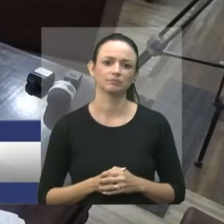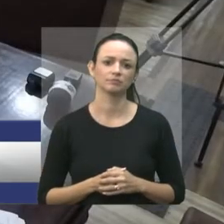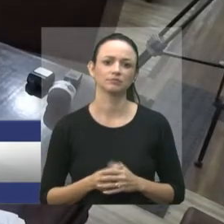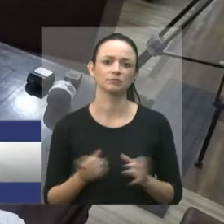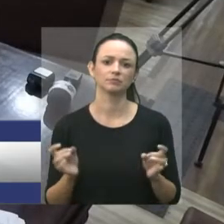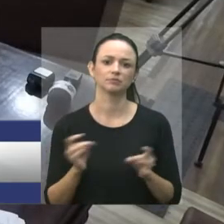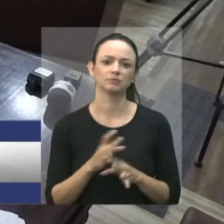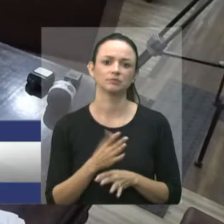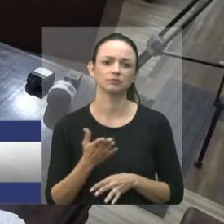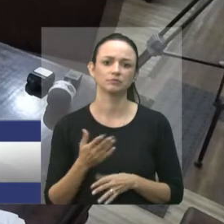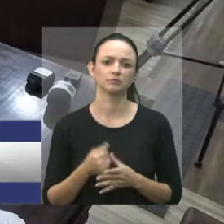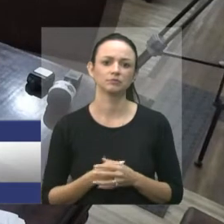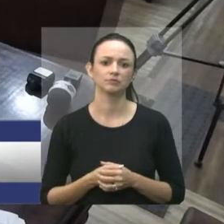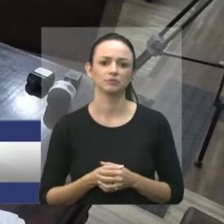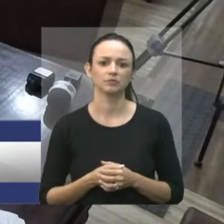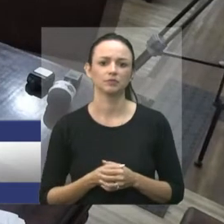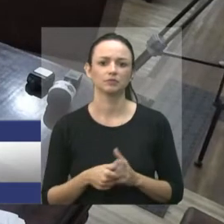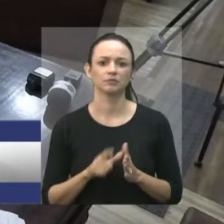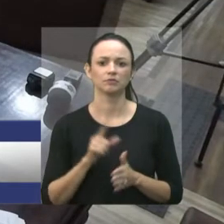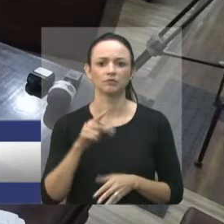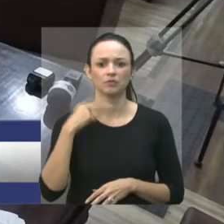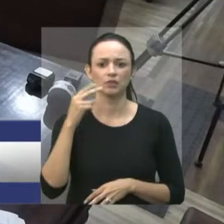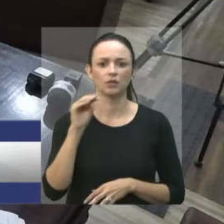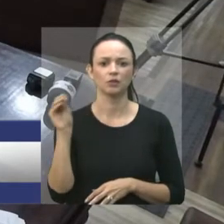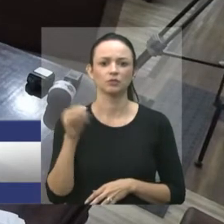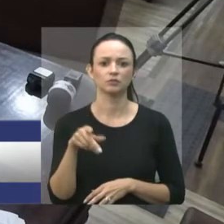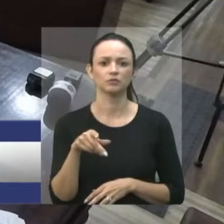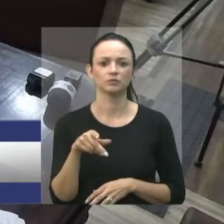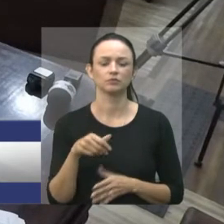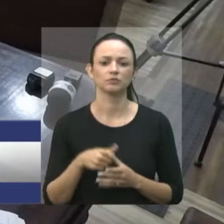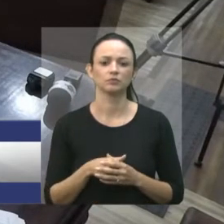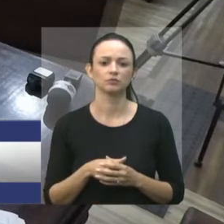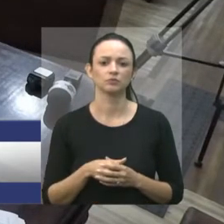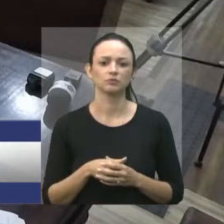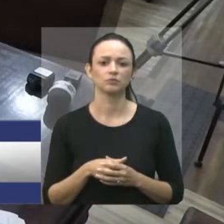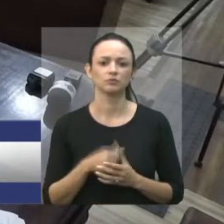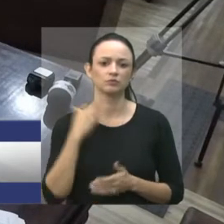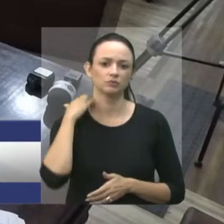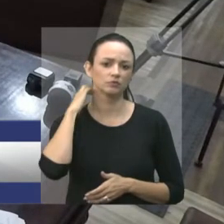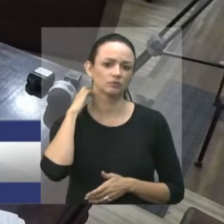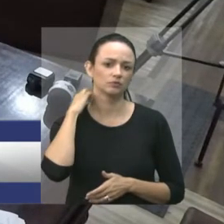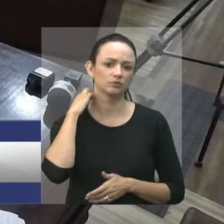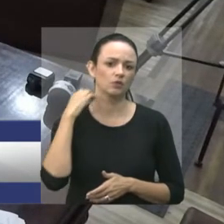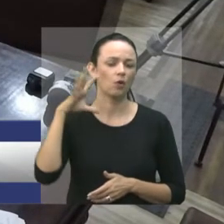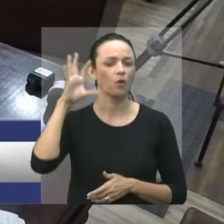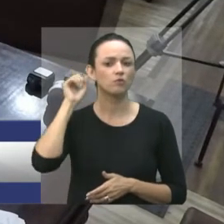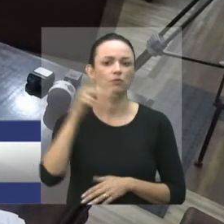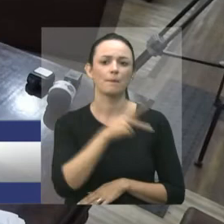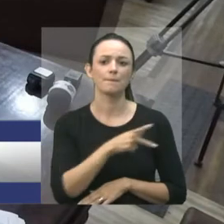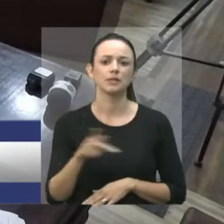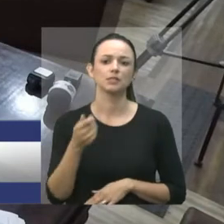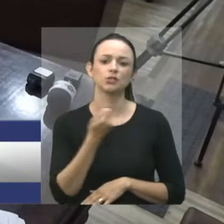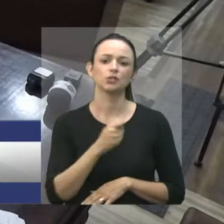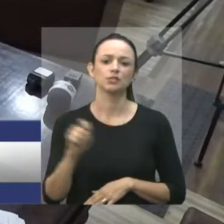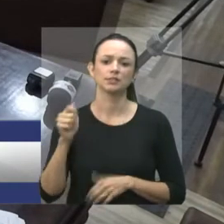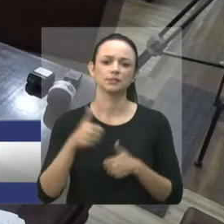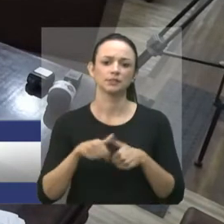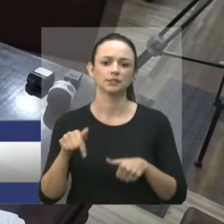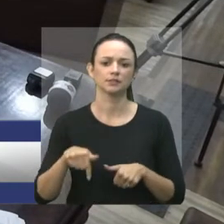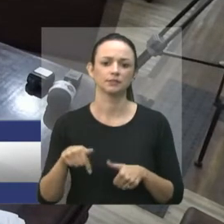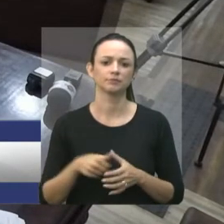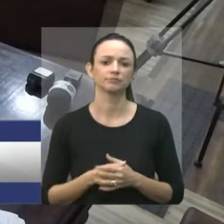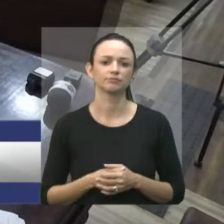participação, gostaria, depois que o vereador Luizinho vai falar, eu queria ouvir os presidentes das associações que estão aqui nos